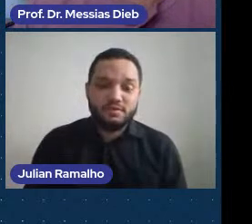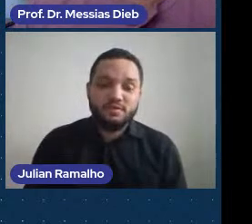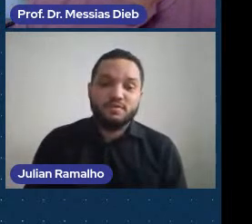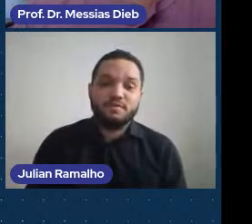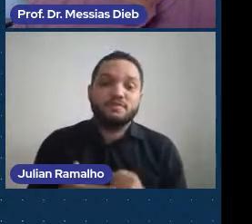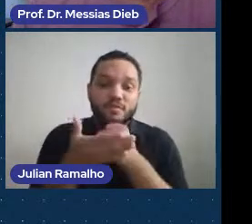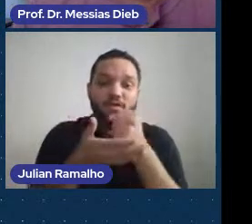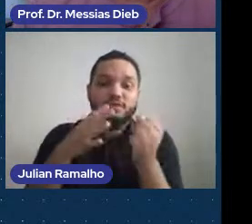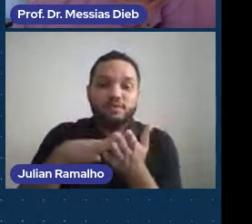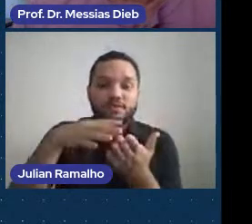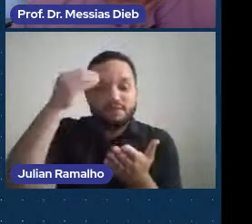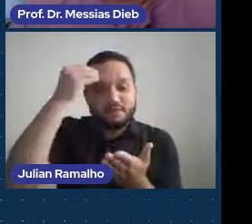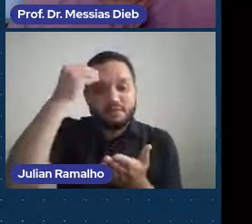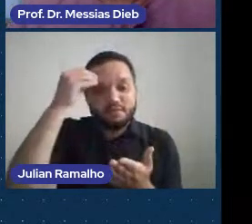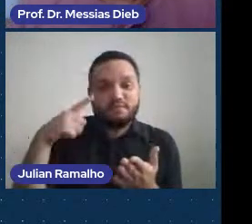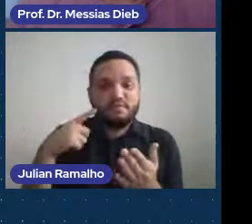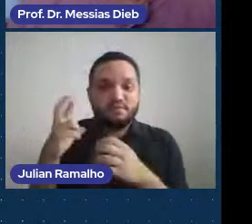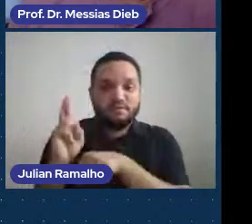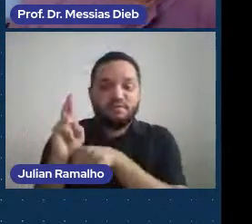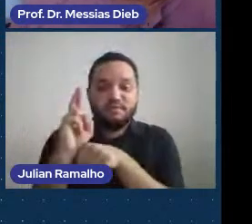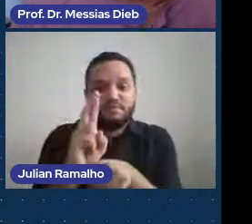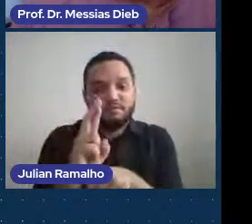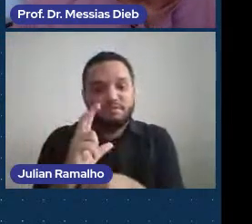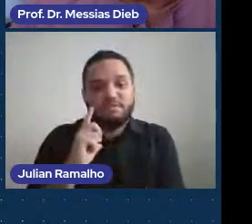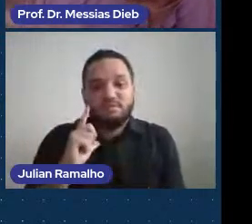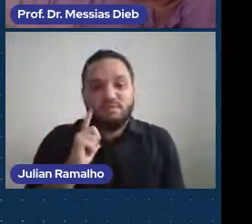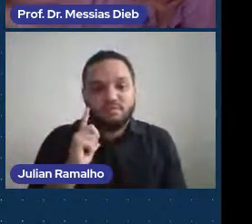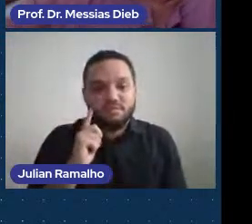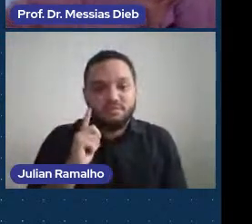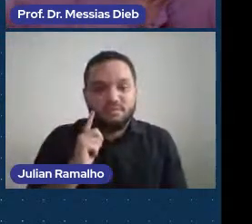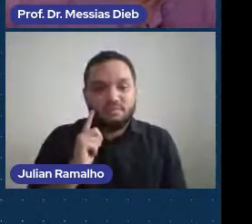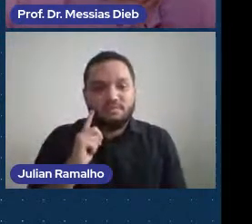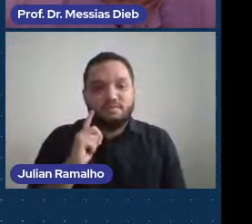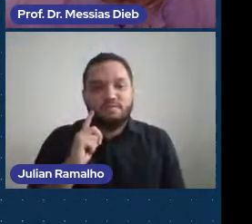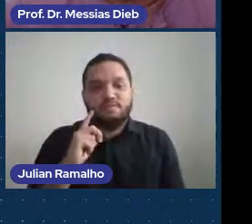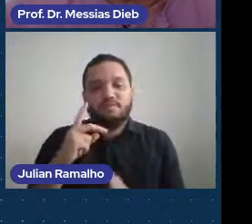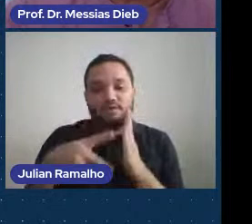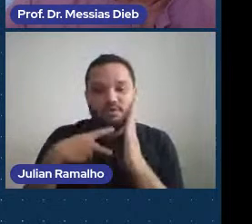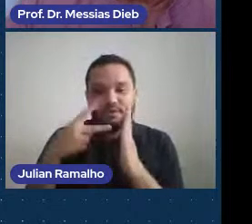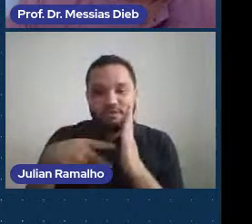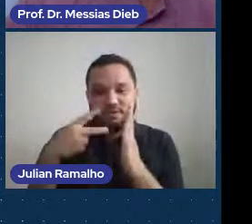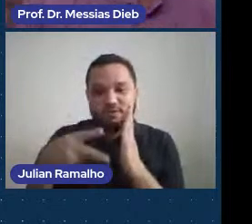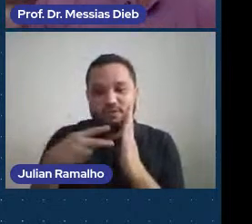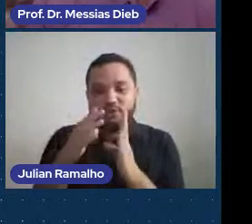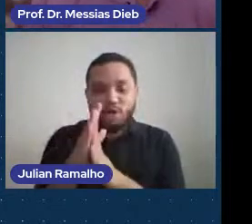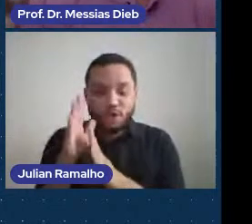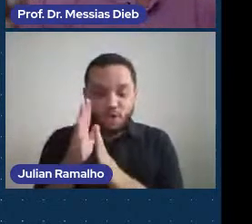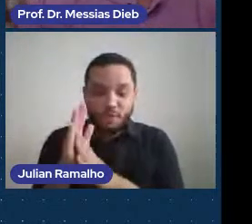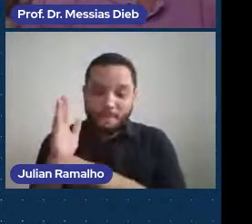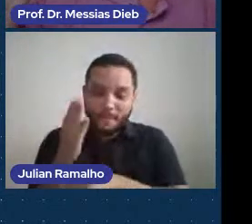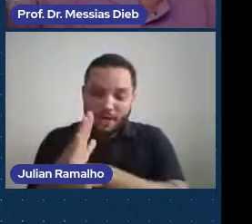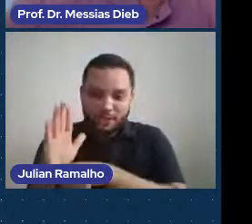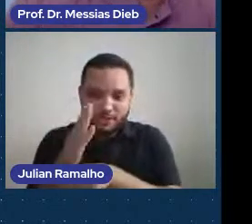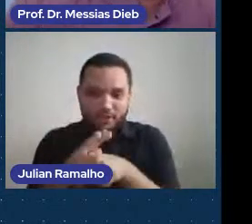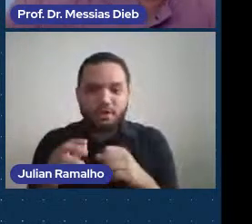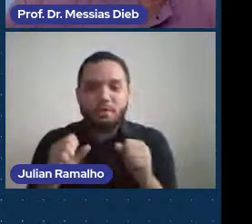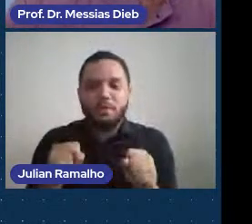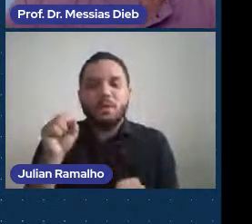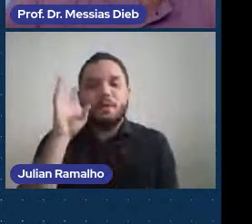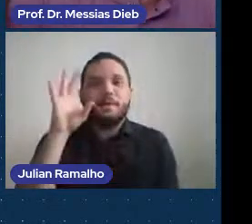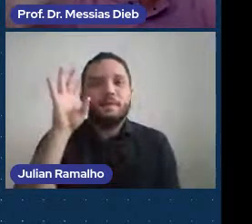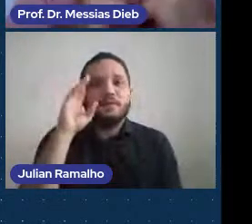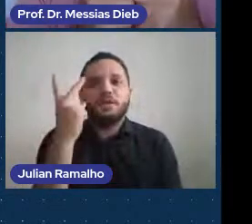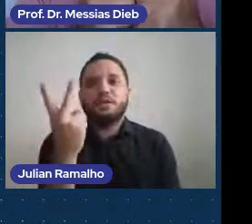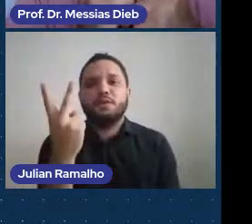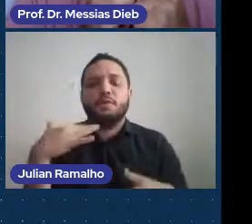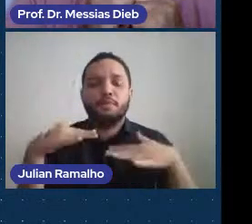que a representação ela é constituída de elementos simbólicos que orientam práticas. Então, eu posso pensar nesses dois movimentos